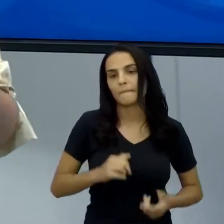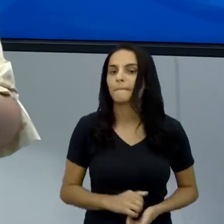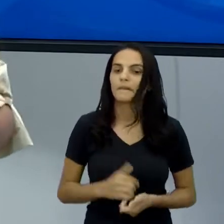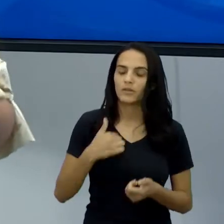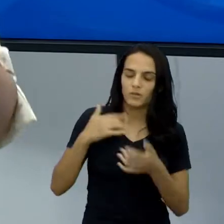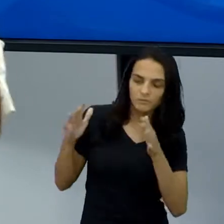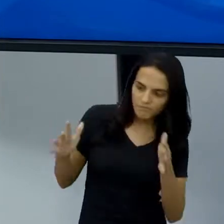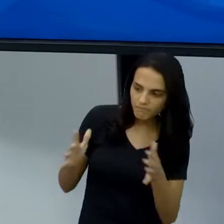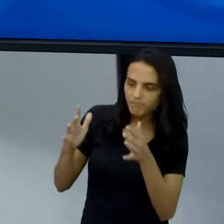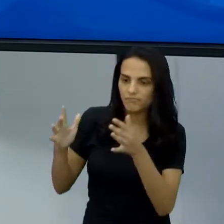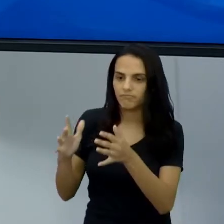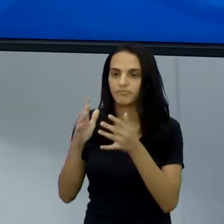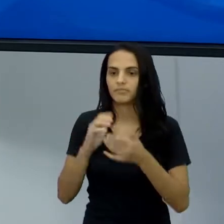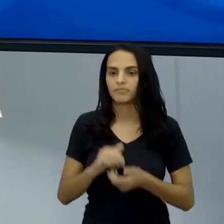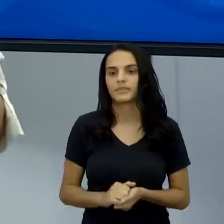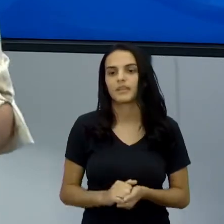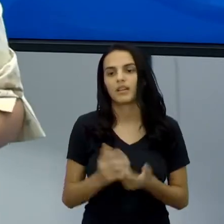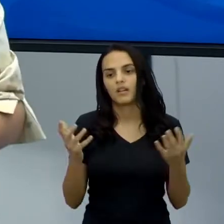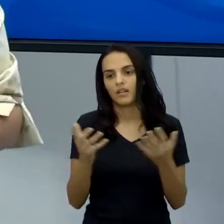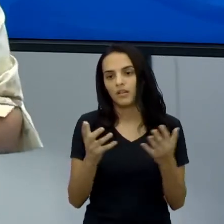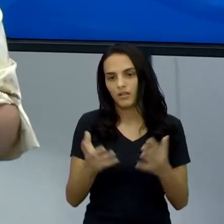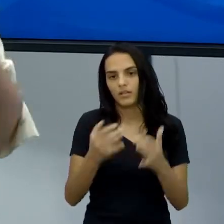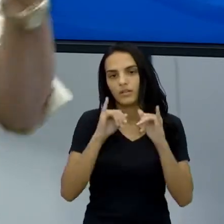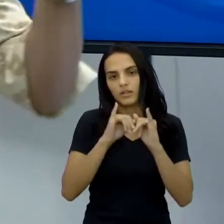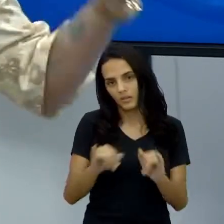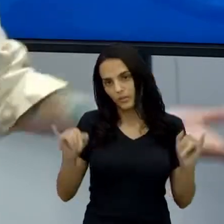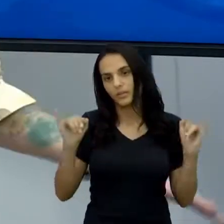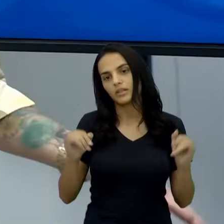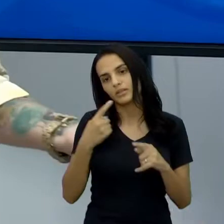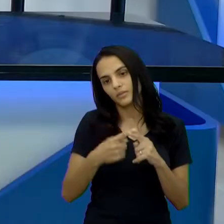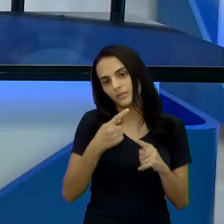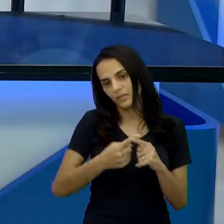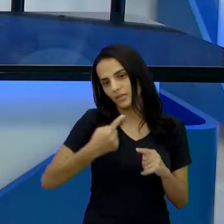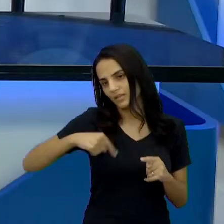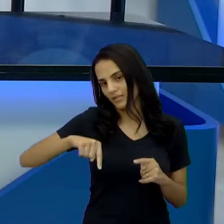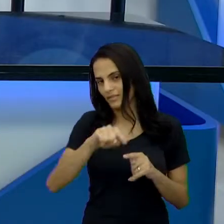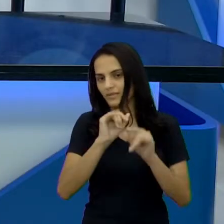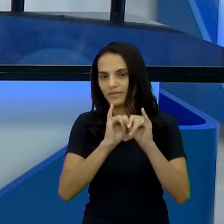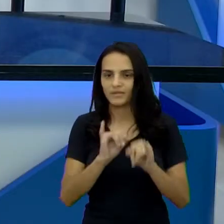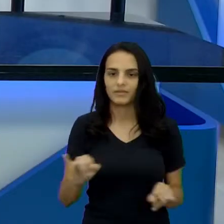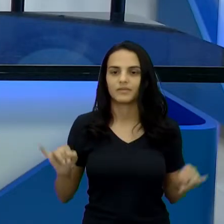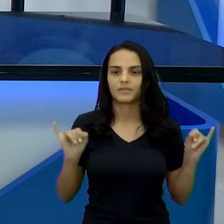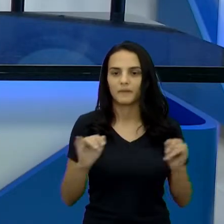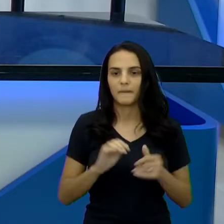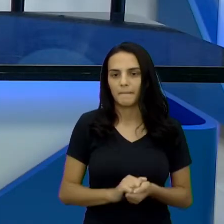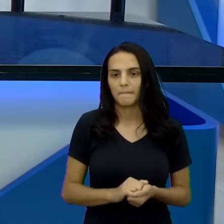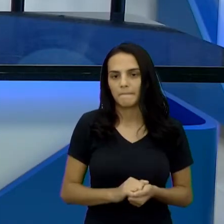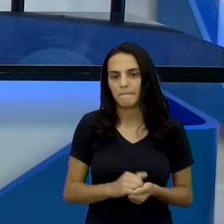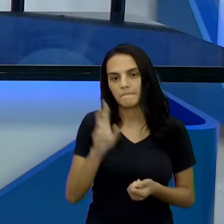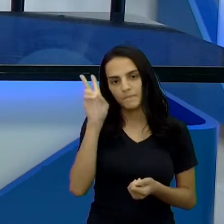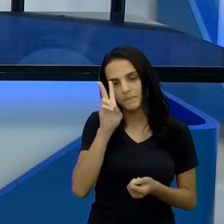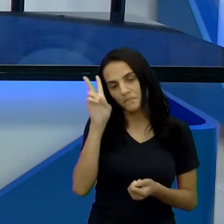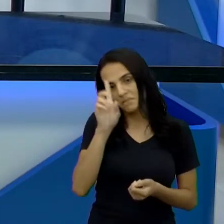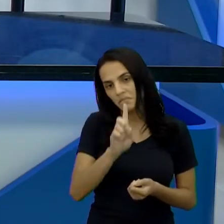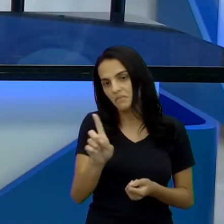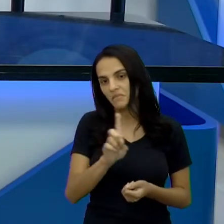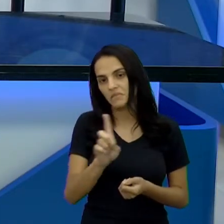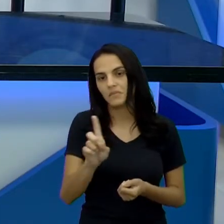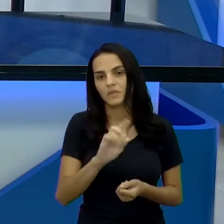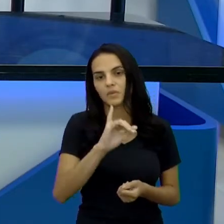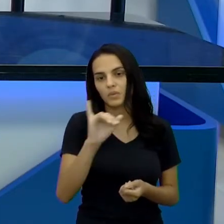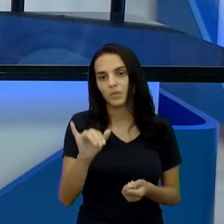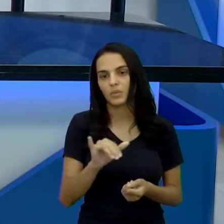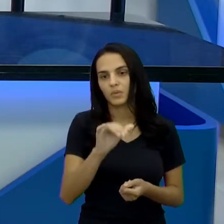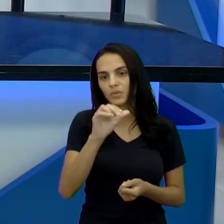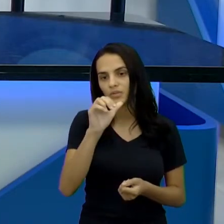alguma coisa. Agora, né, vamos fazer propaganda, porque aqui estamos. Publi, menina! É o momento do publi, do